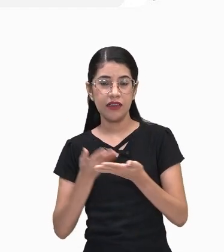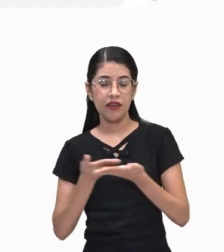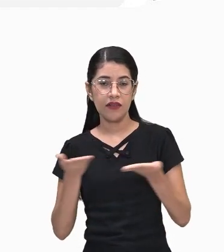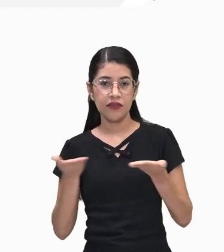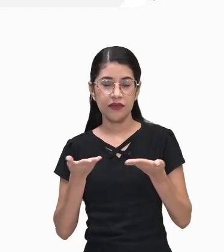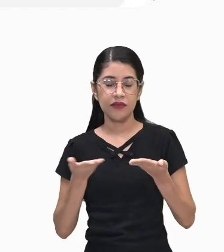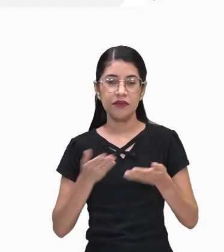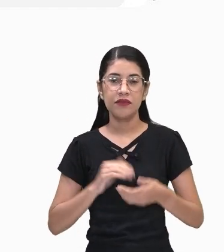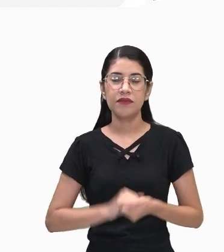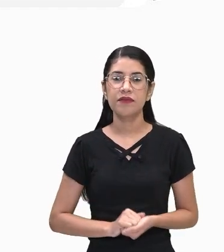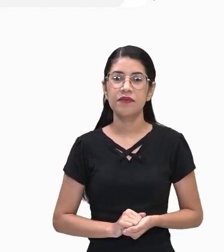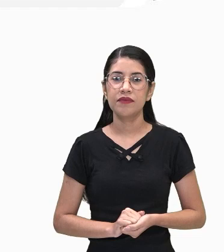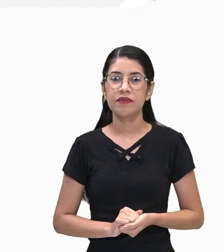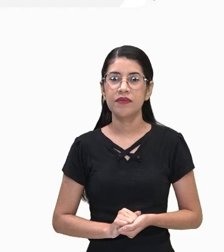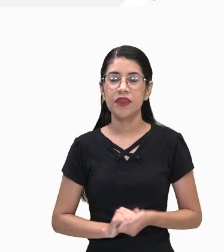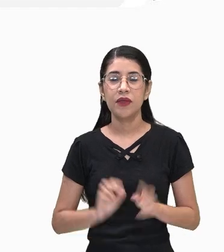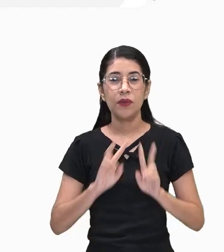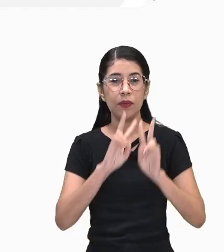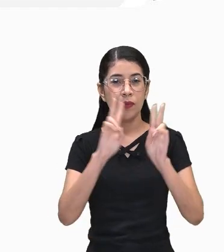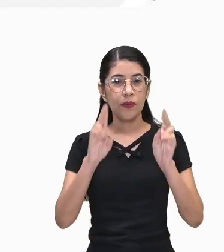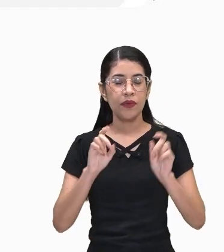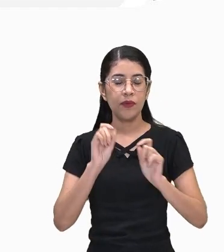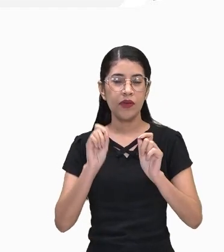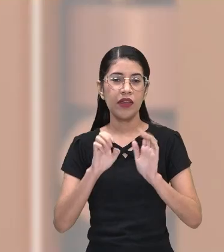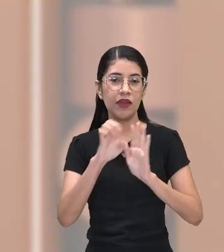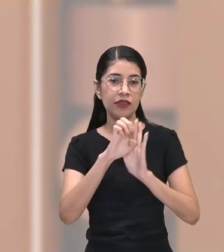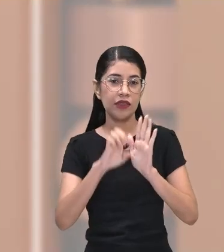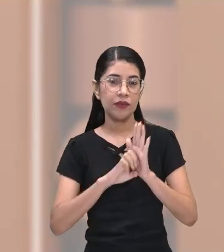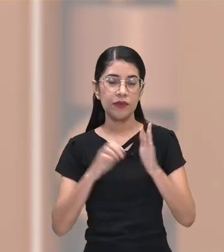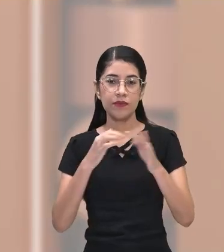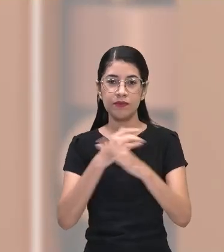nossa aula sobre o Estatuto da